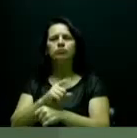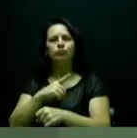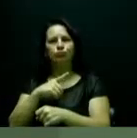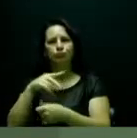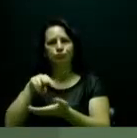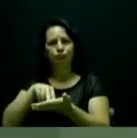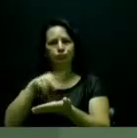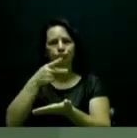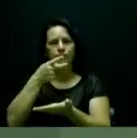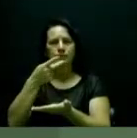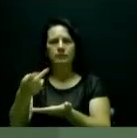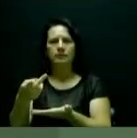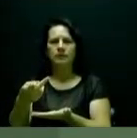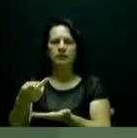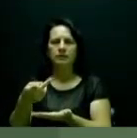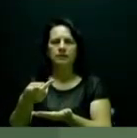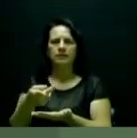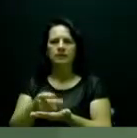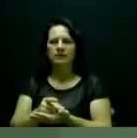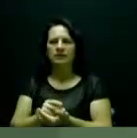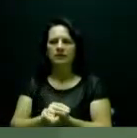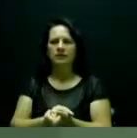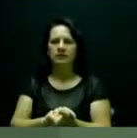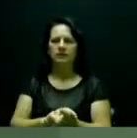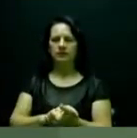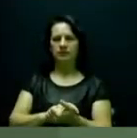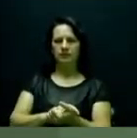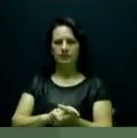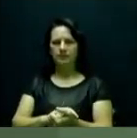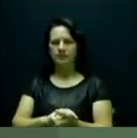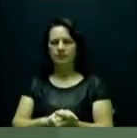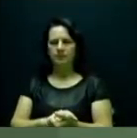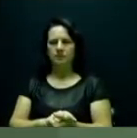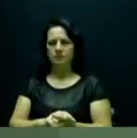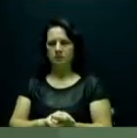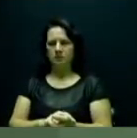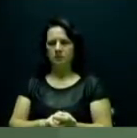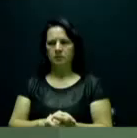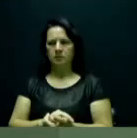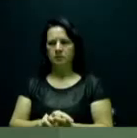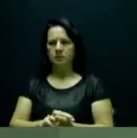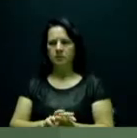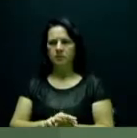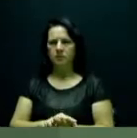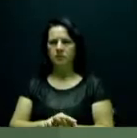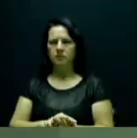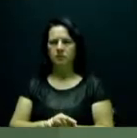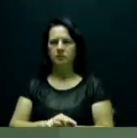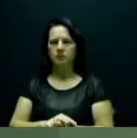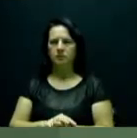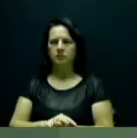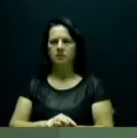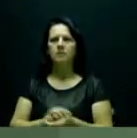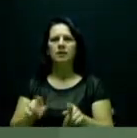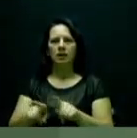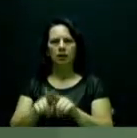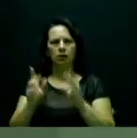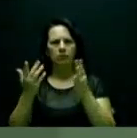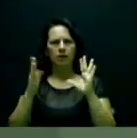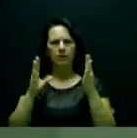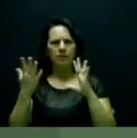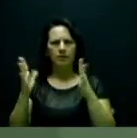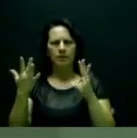vir falar aqui, né, acabar de relatar essa situação, e mais uma vez parabenizar,